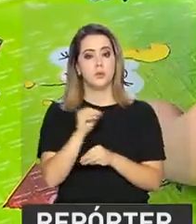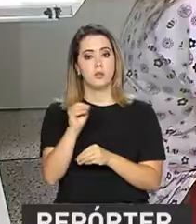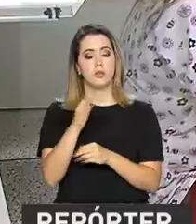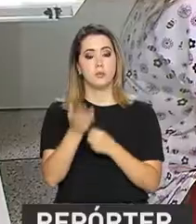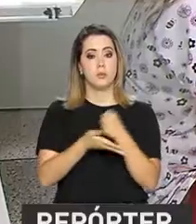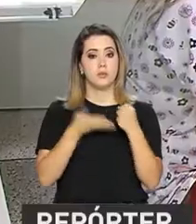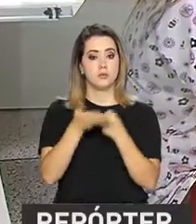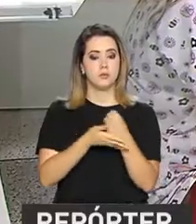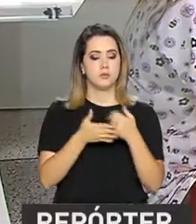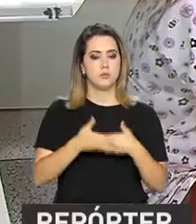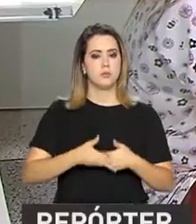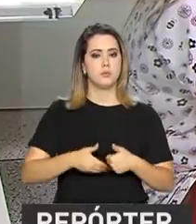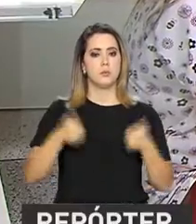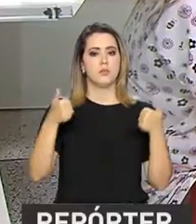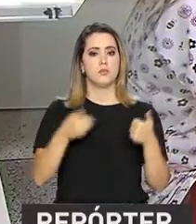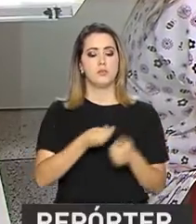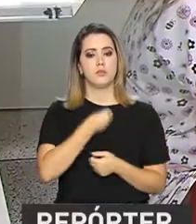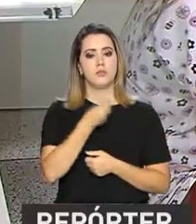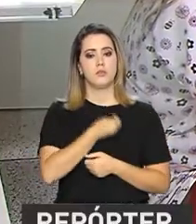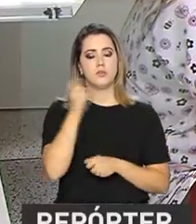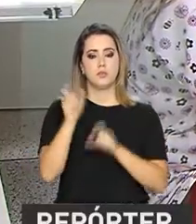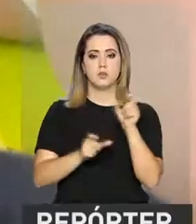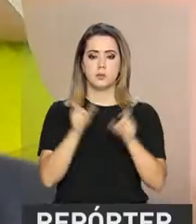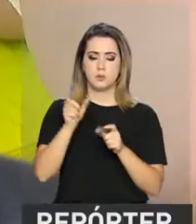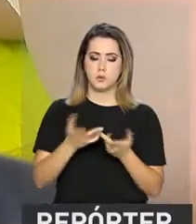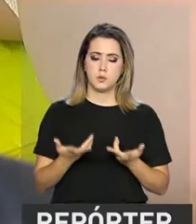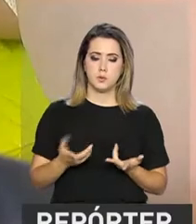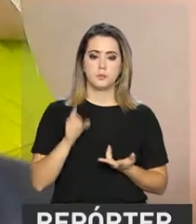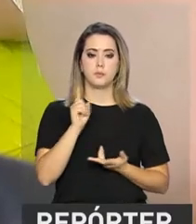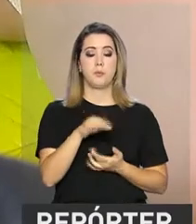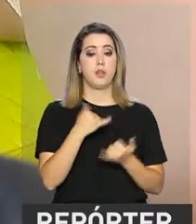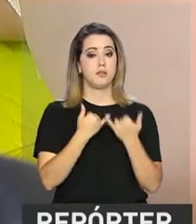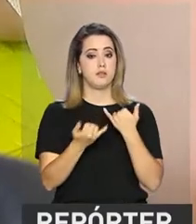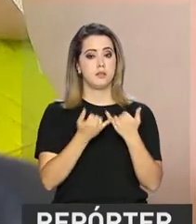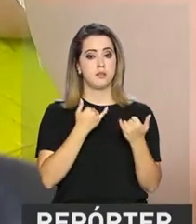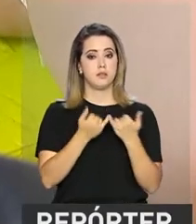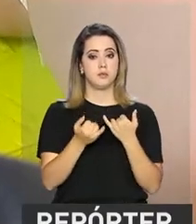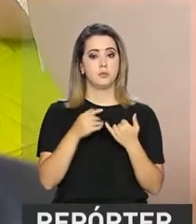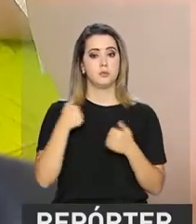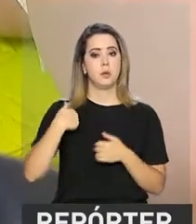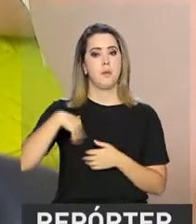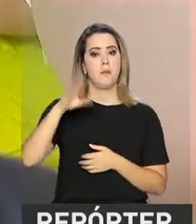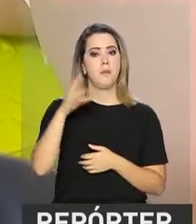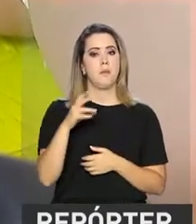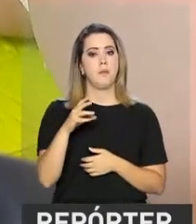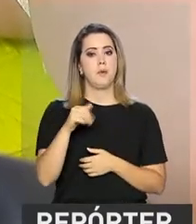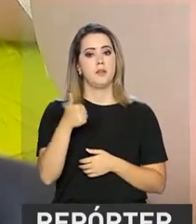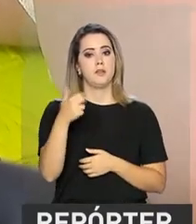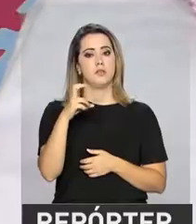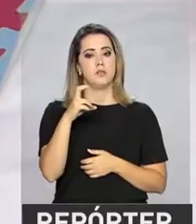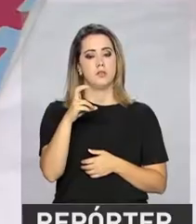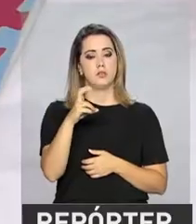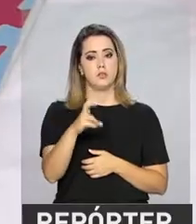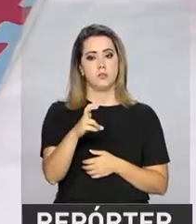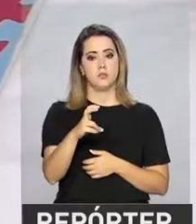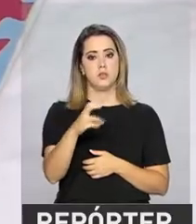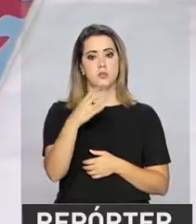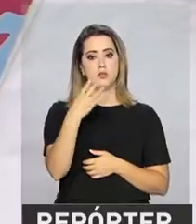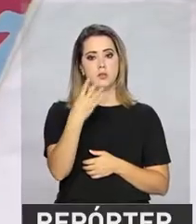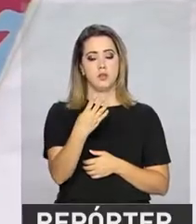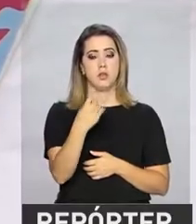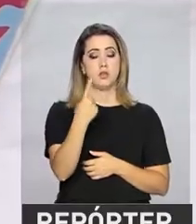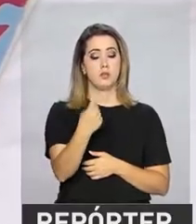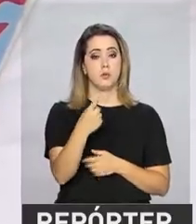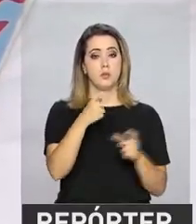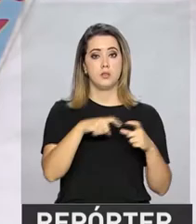para melhorar a vida dos portadores são exemplos os mais de 1.500 locais onde existem serviços